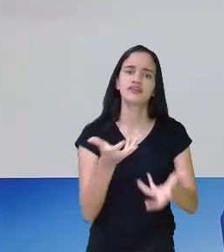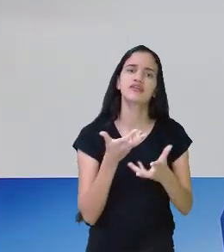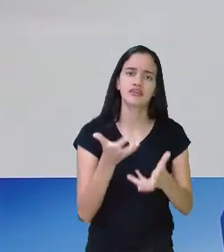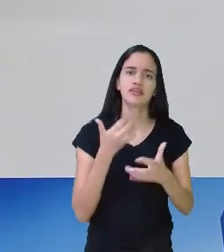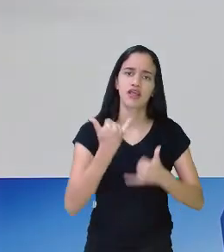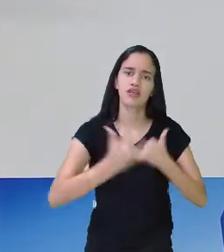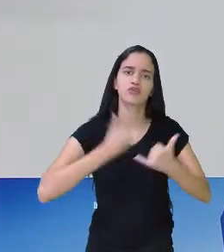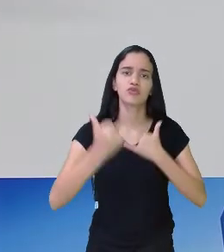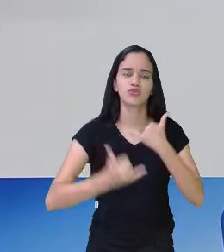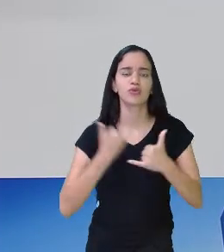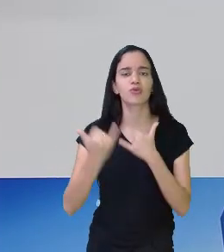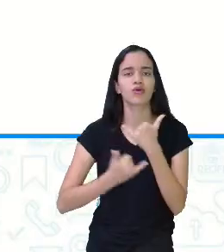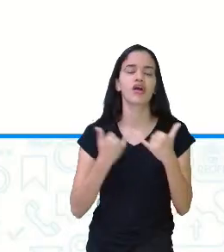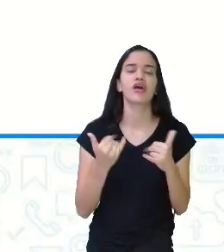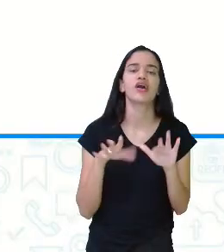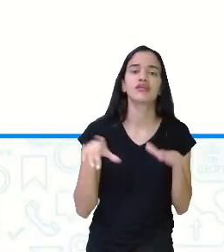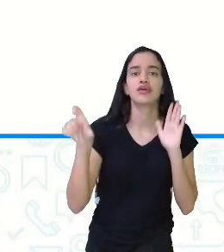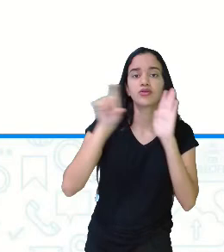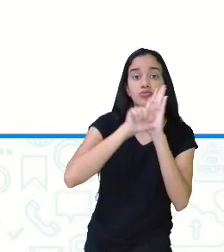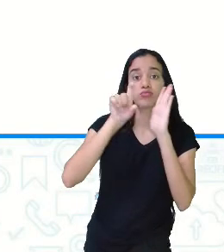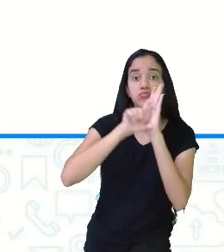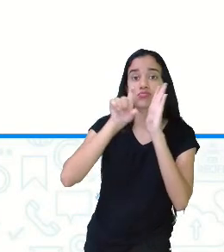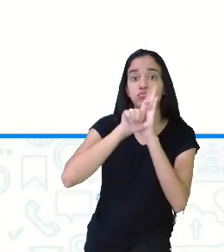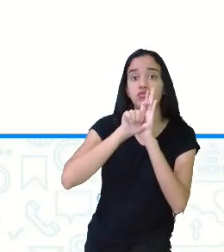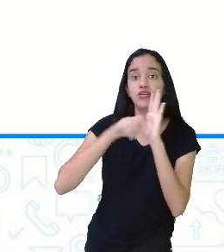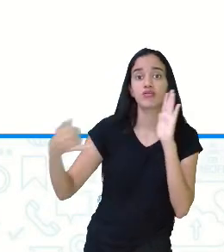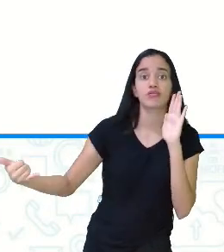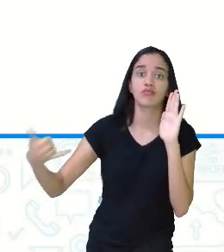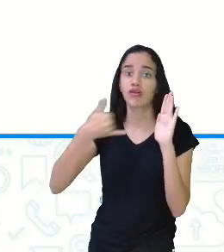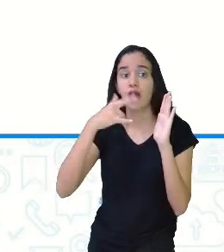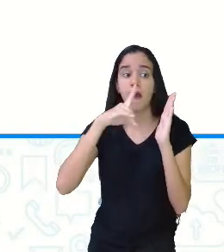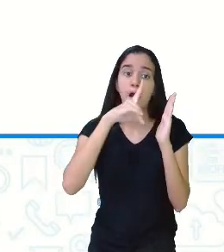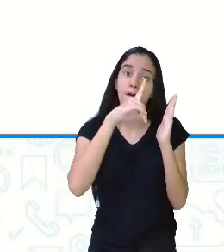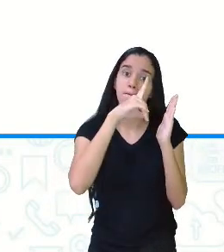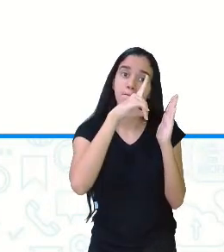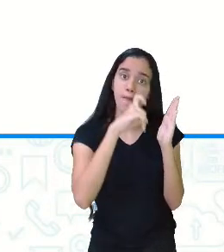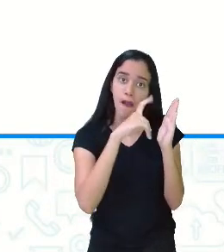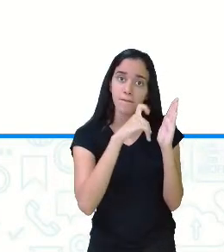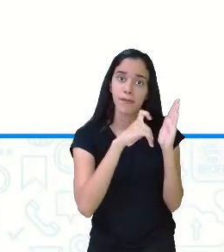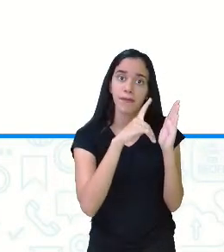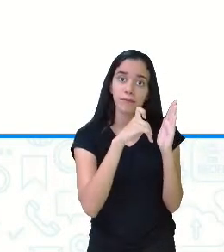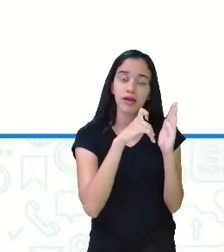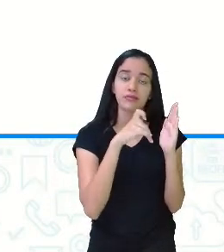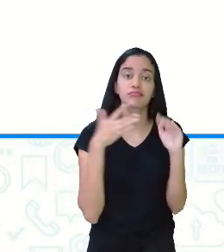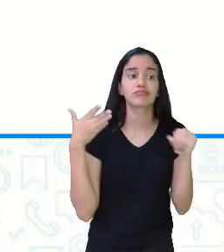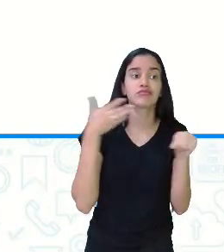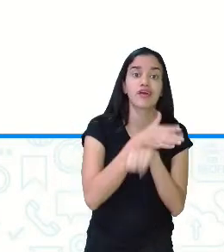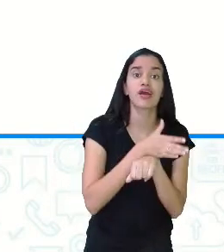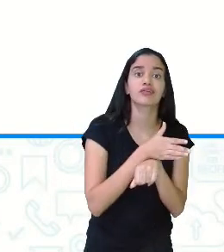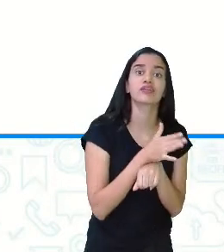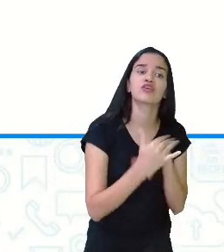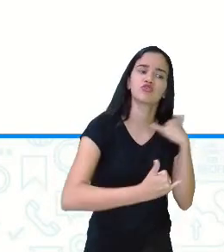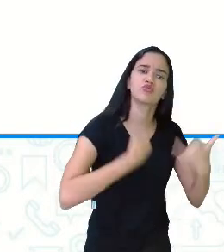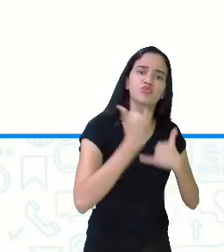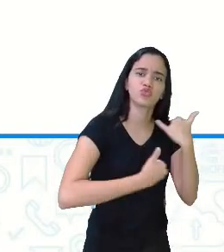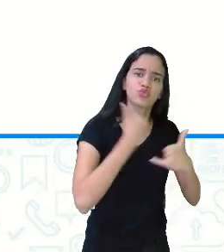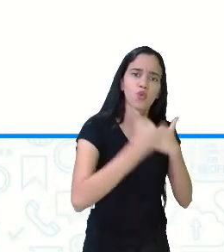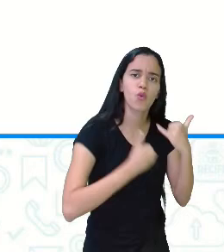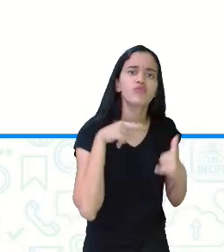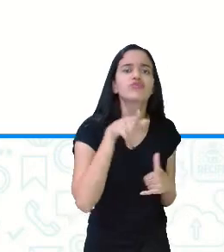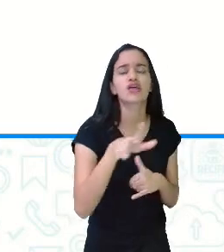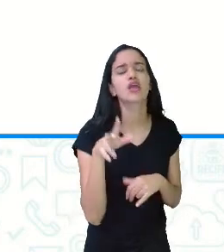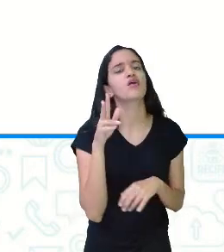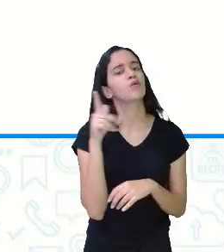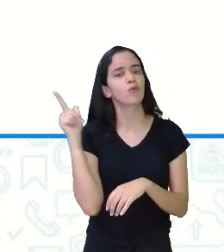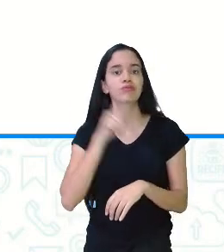tem um QR Codezinho aqui, olha, se aponta o seu celular para esse QR Code, ele vai abrir lá o jogo do Word Wall e você